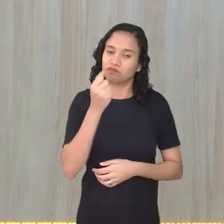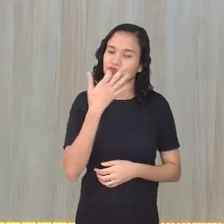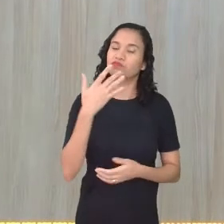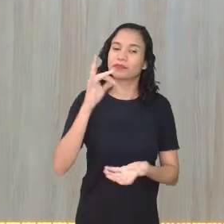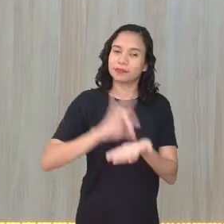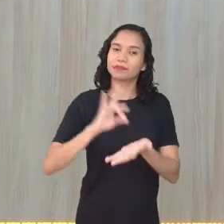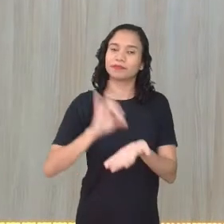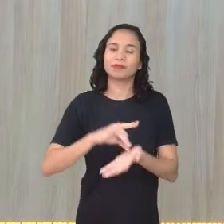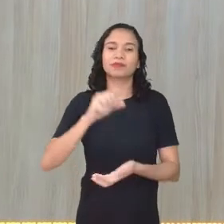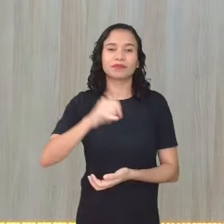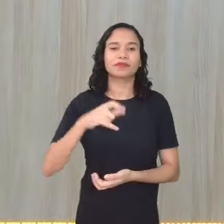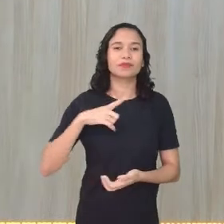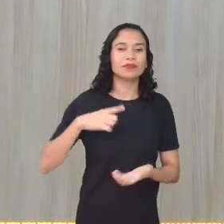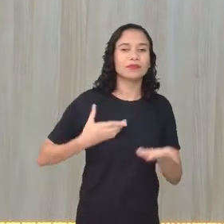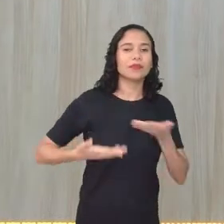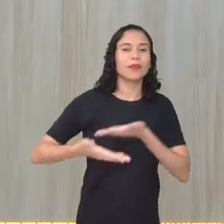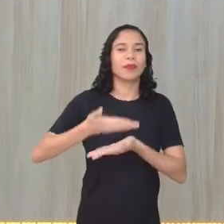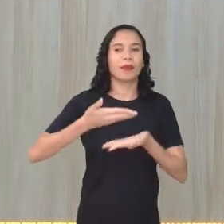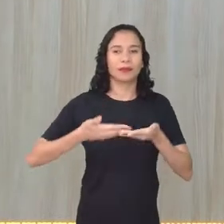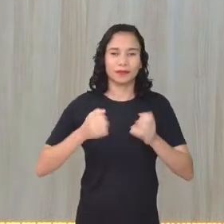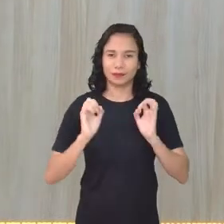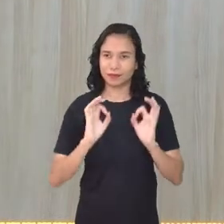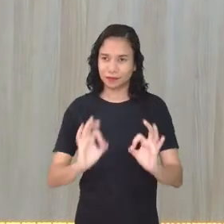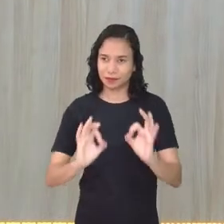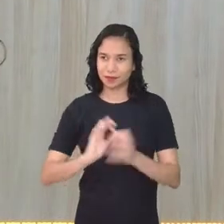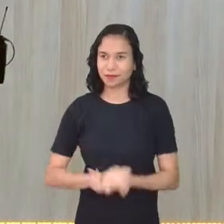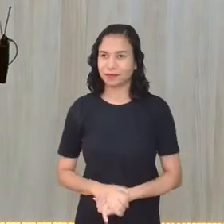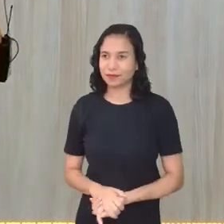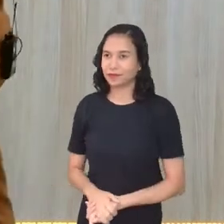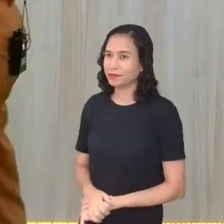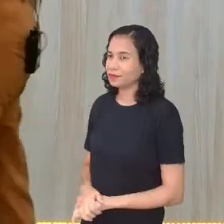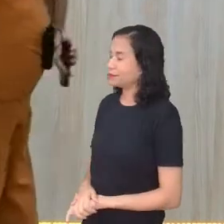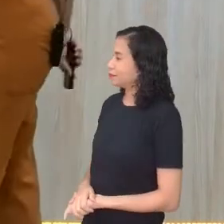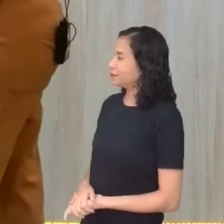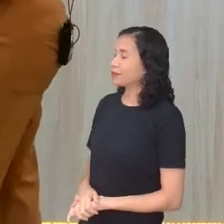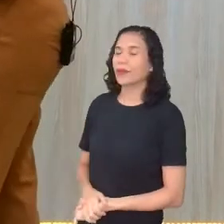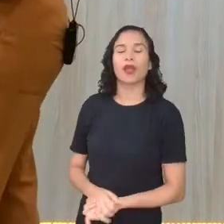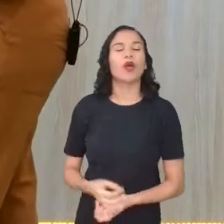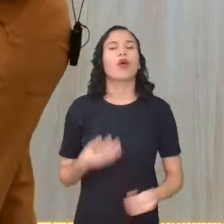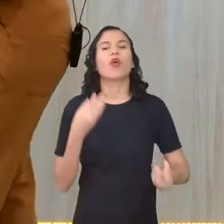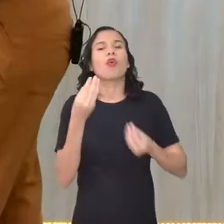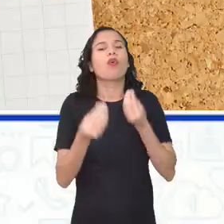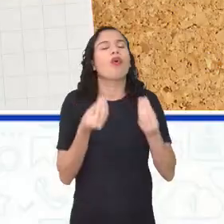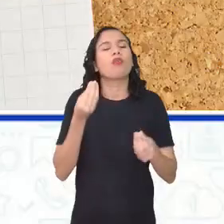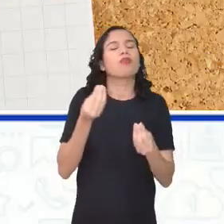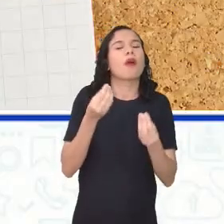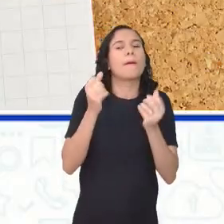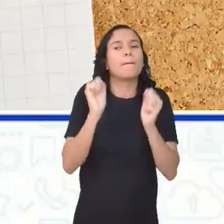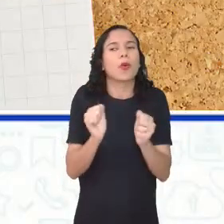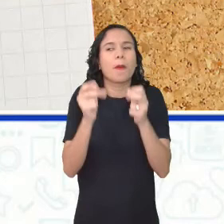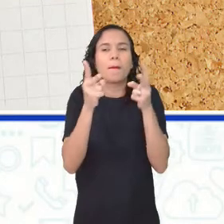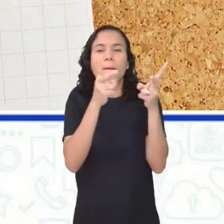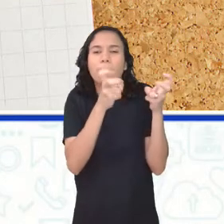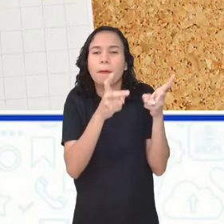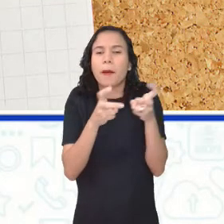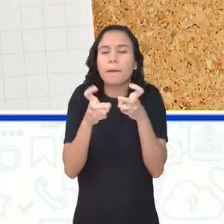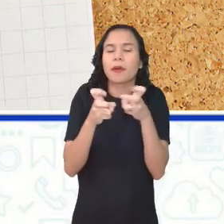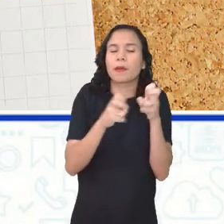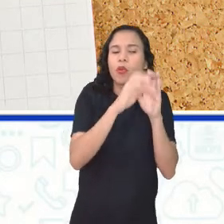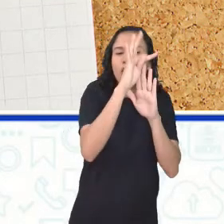sim, fazer esse trabalho de recuperação, tá certo? E quais são as formas de perceber